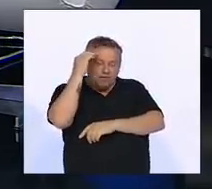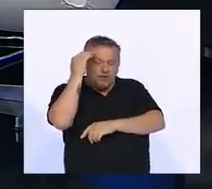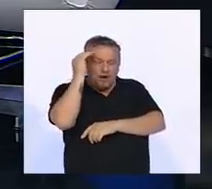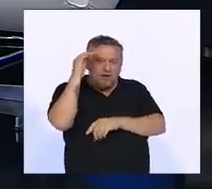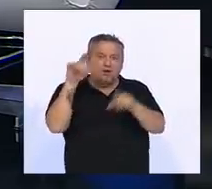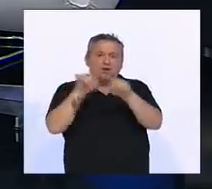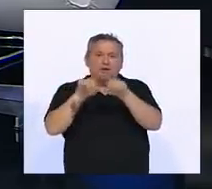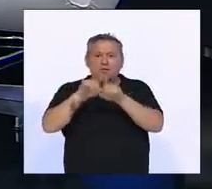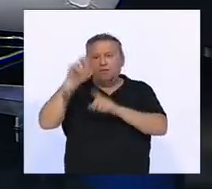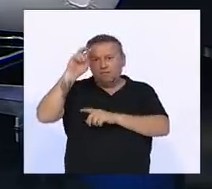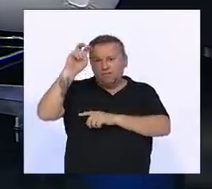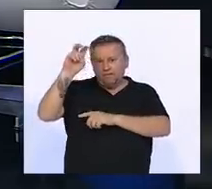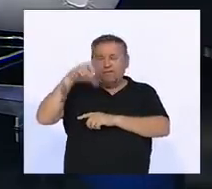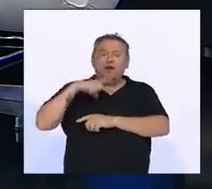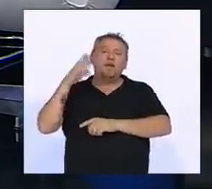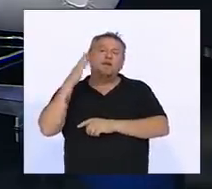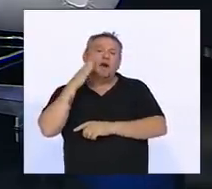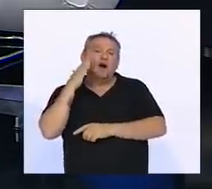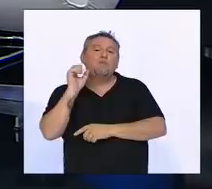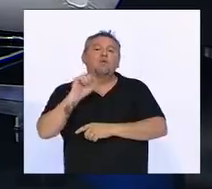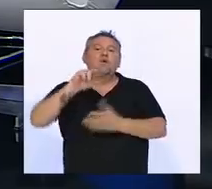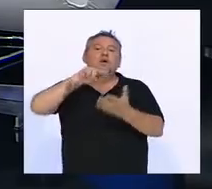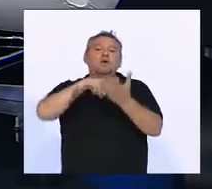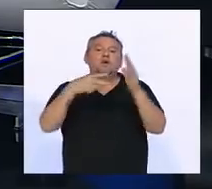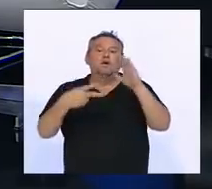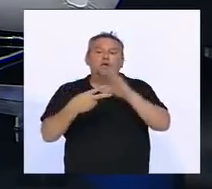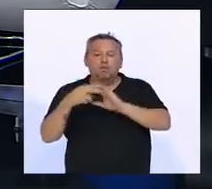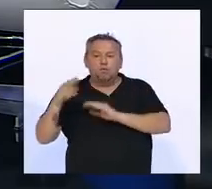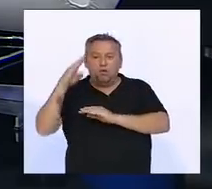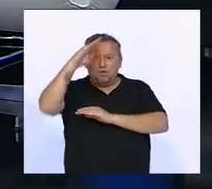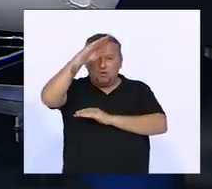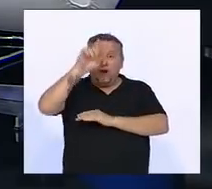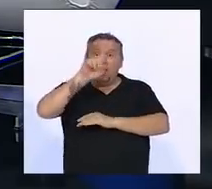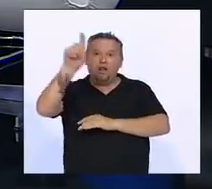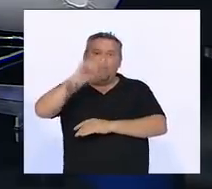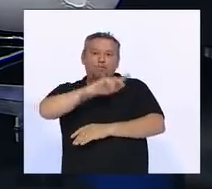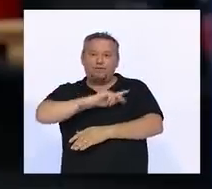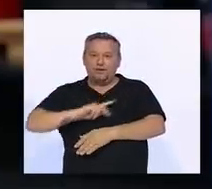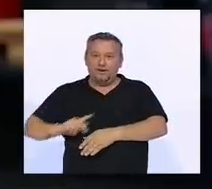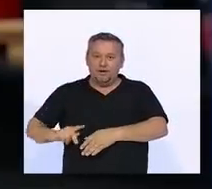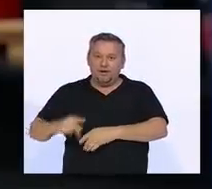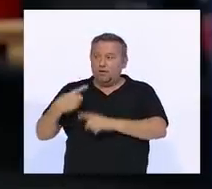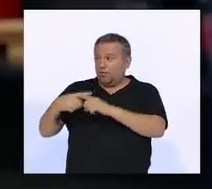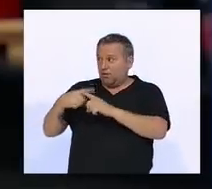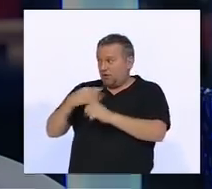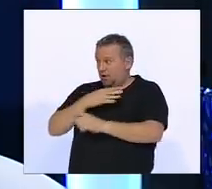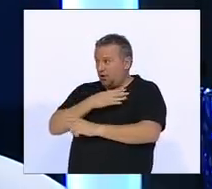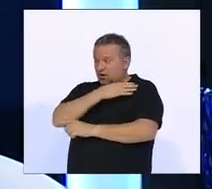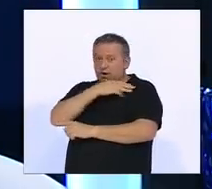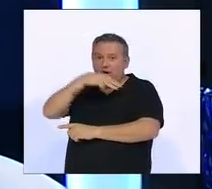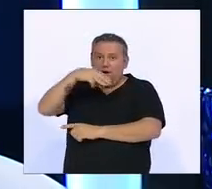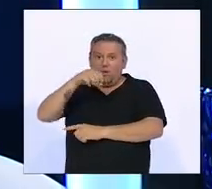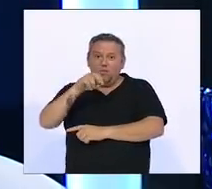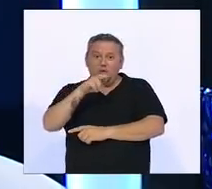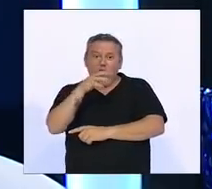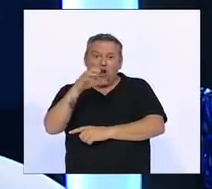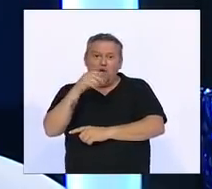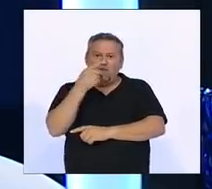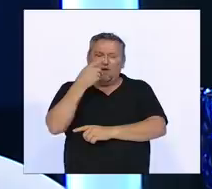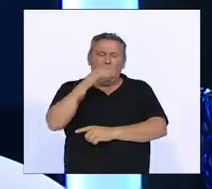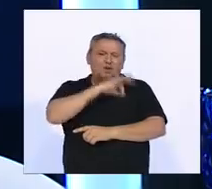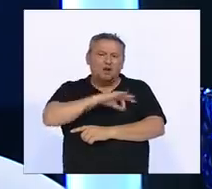compreensão da história e sabe o que significa o Bolsonaro na presidência da República. Isso porque o general Mourão falou do